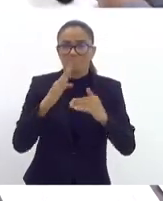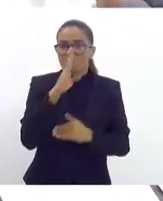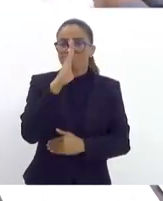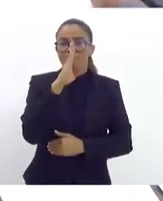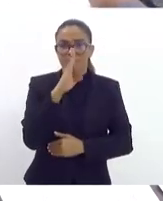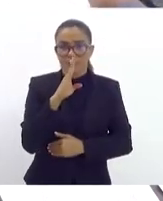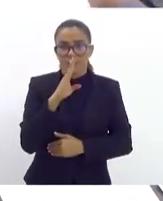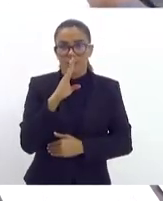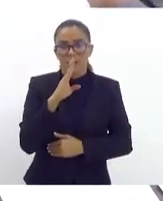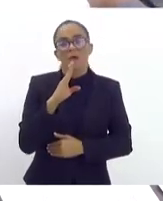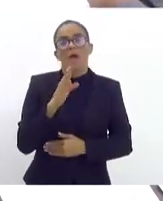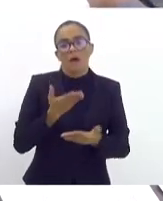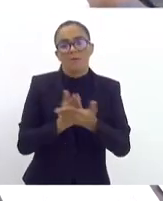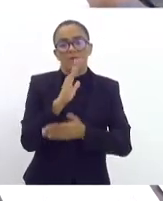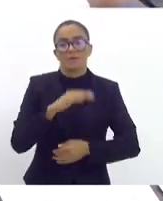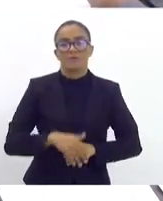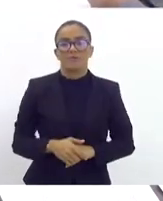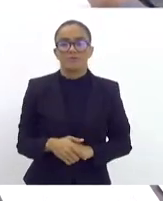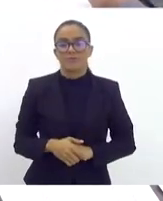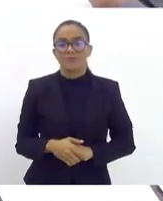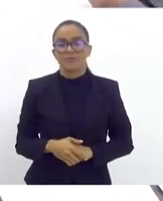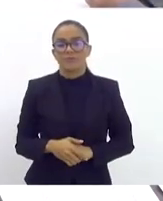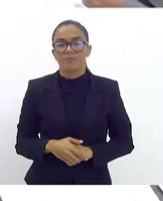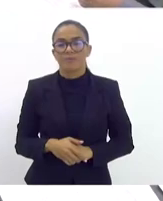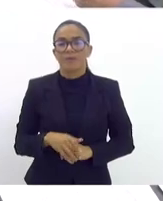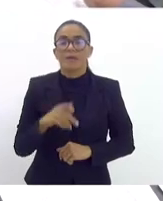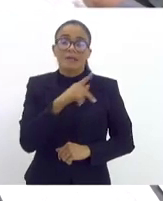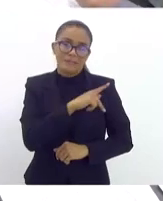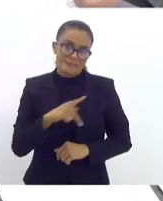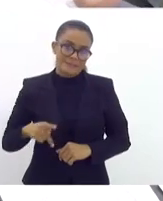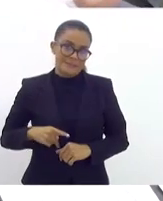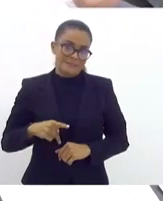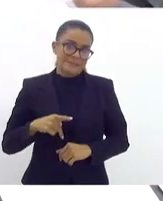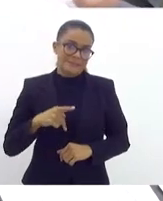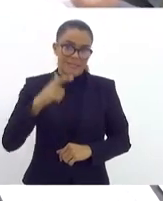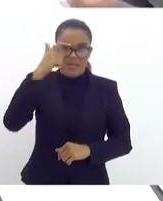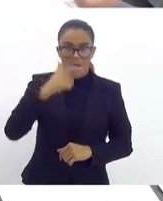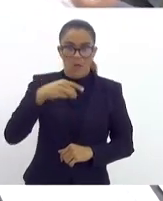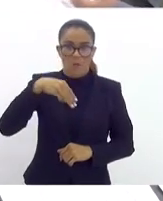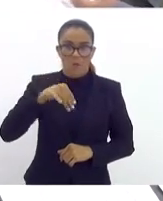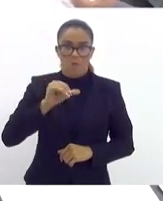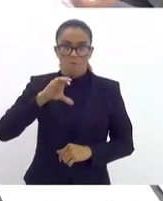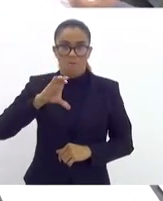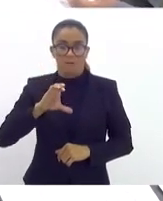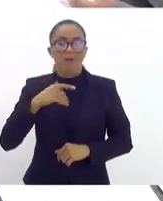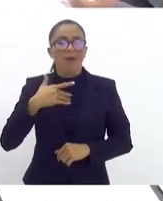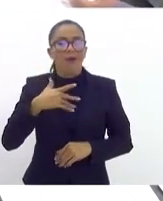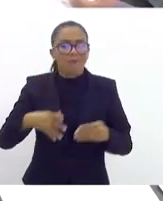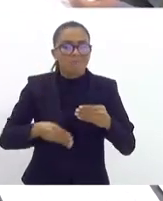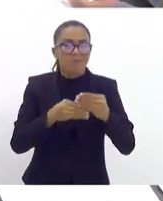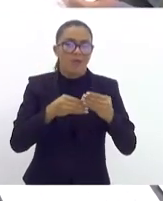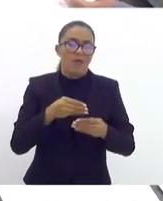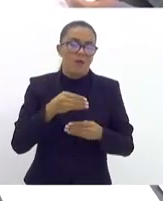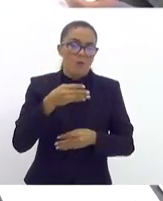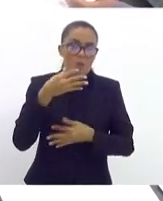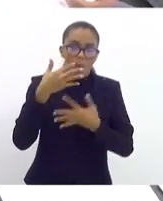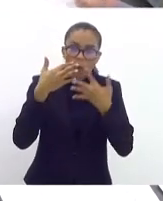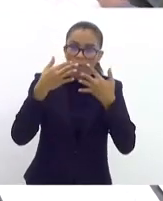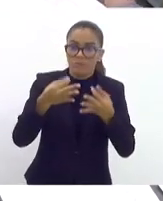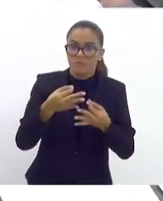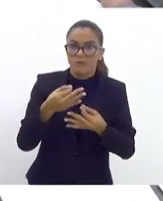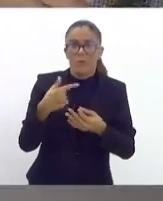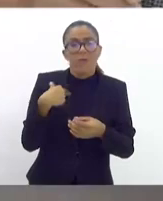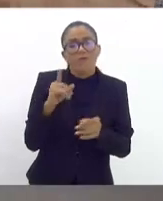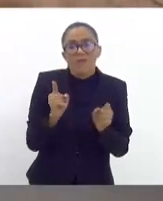Como estão aprovado Presidente queria cumprimentar observação do doutor Serginho que foi mais além